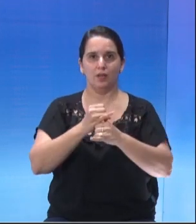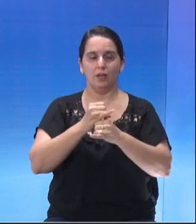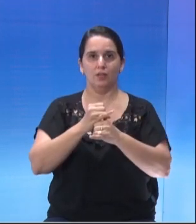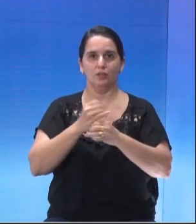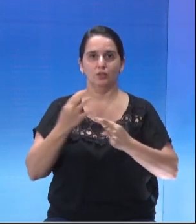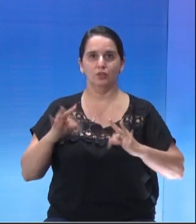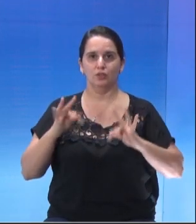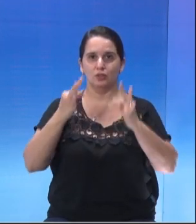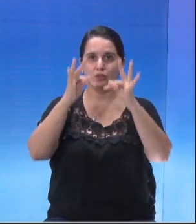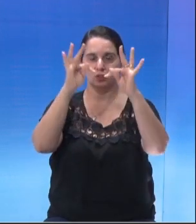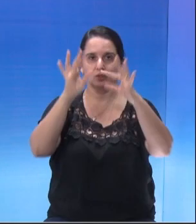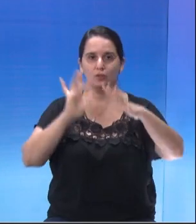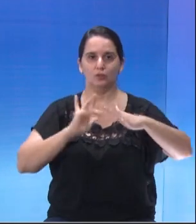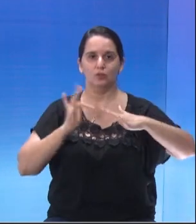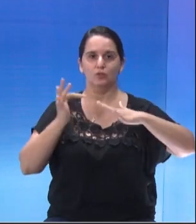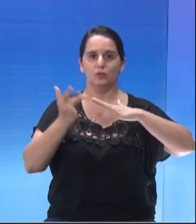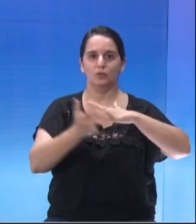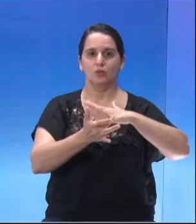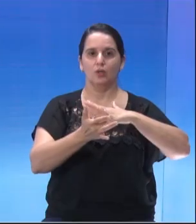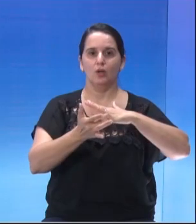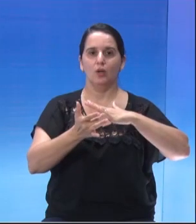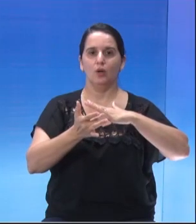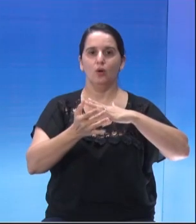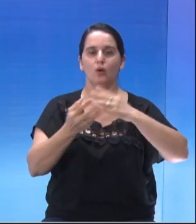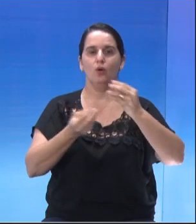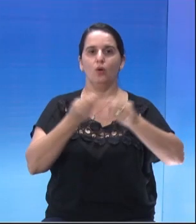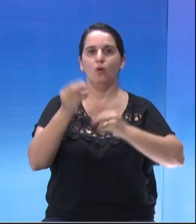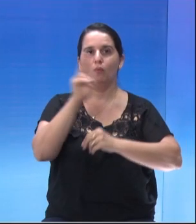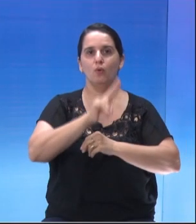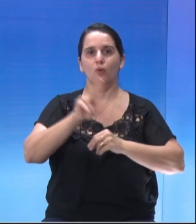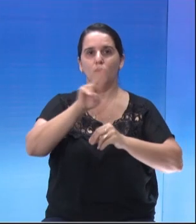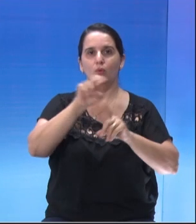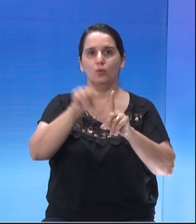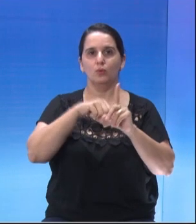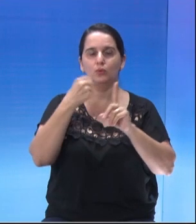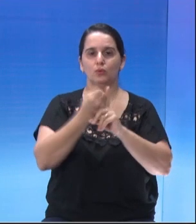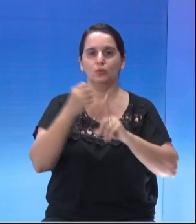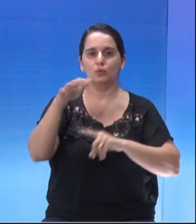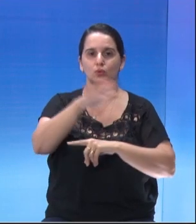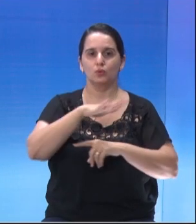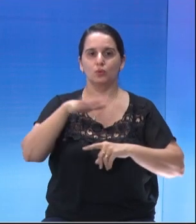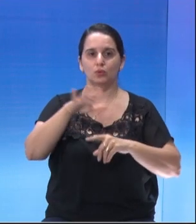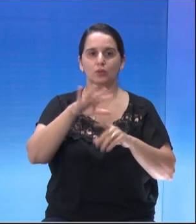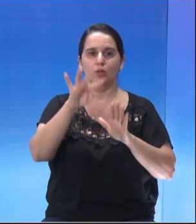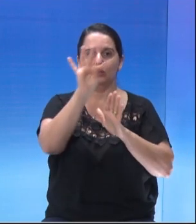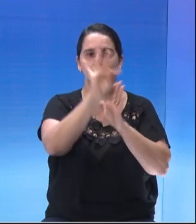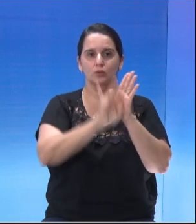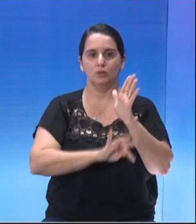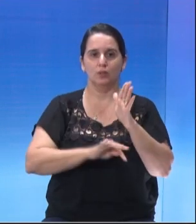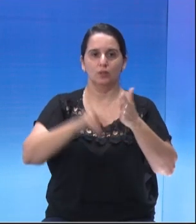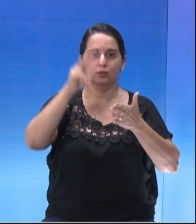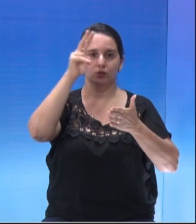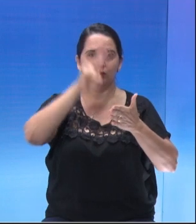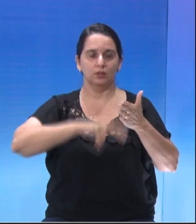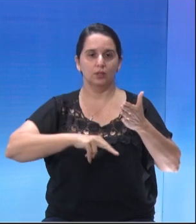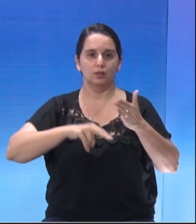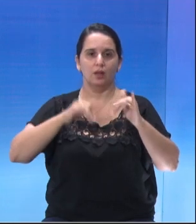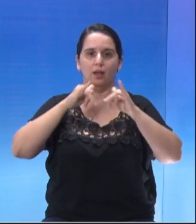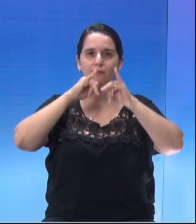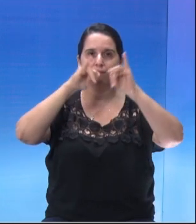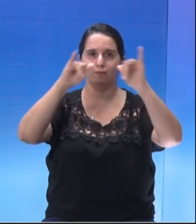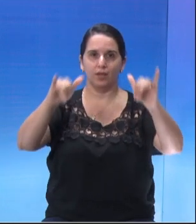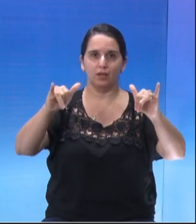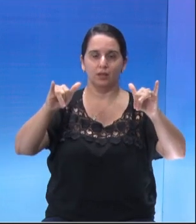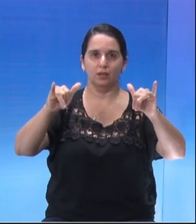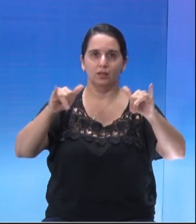comunicação e informação, que é o impacto, a função social desses textos. Quando nós lemos notícias nos